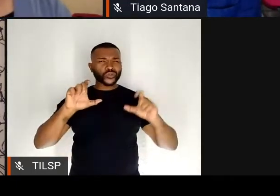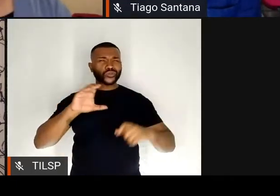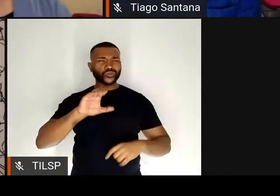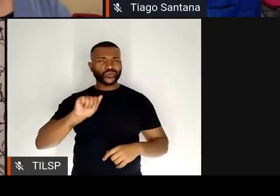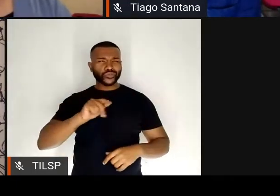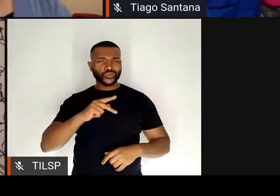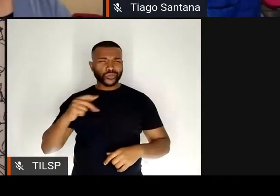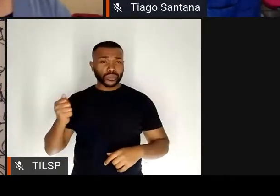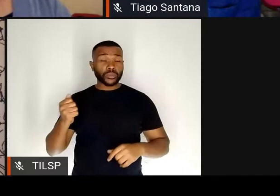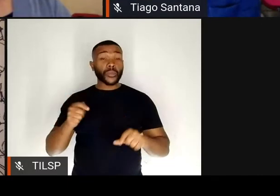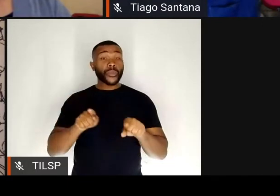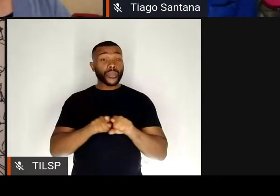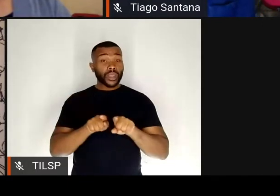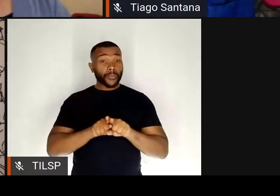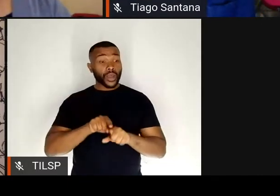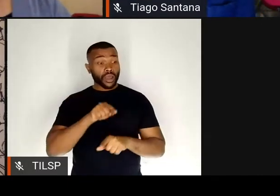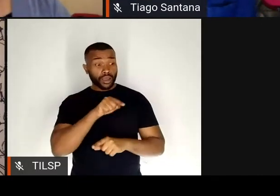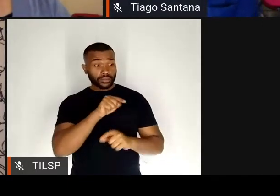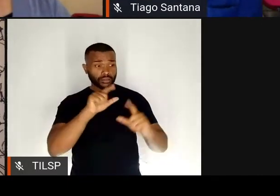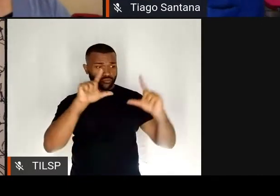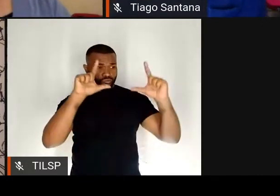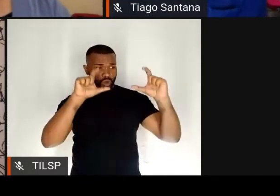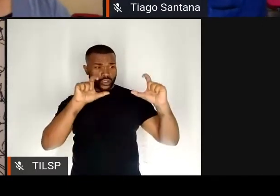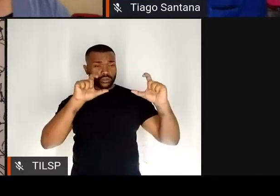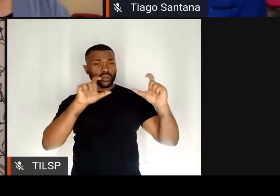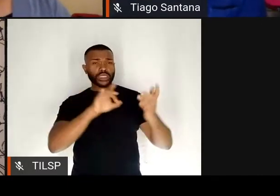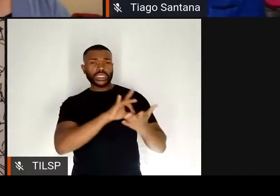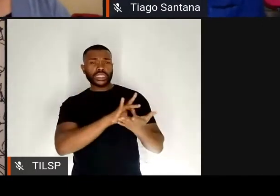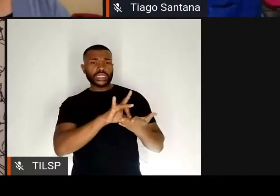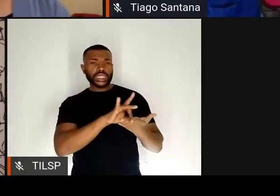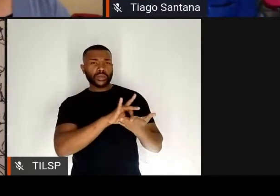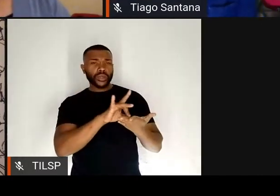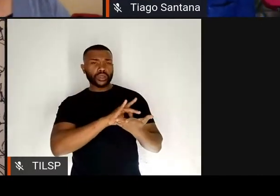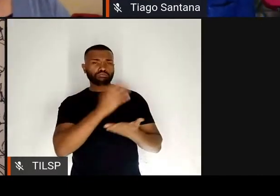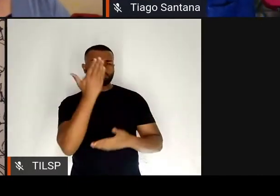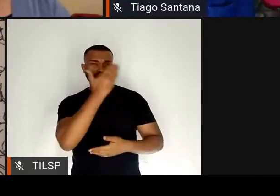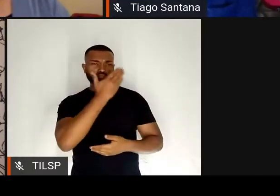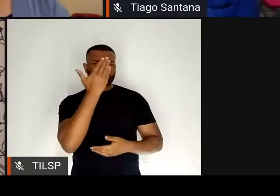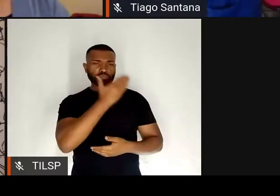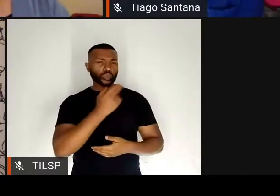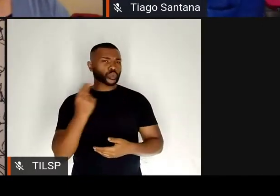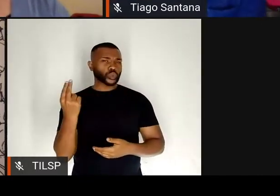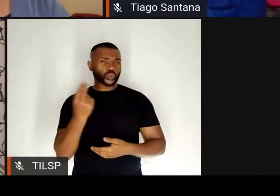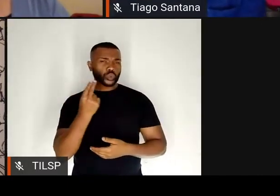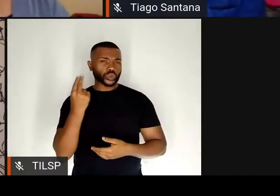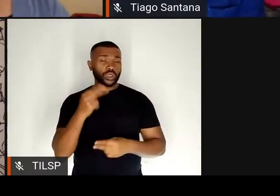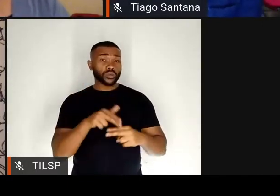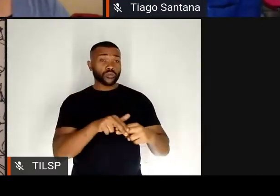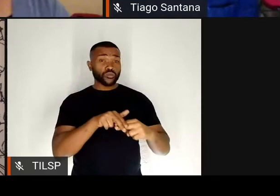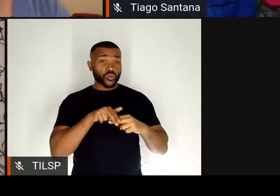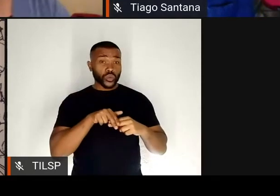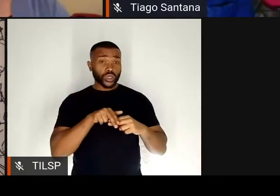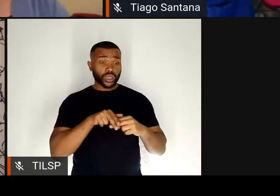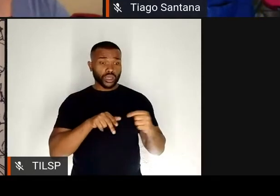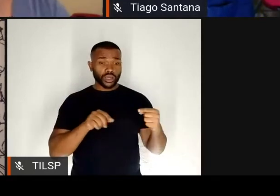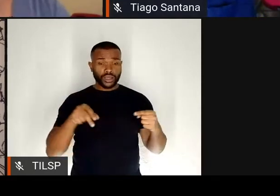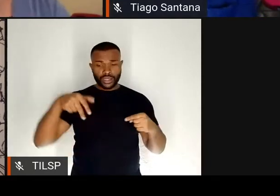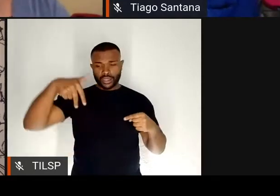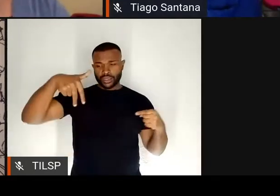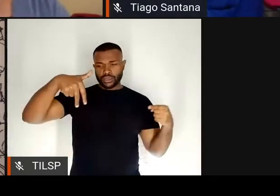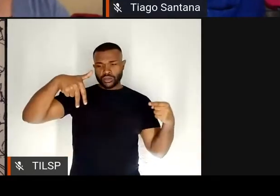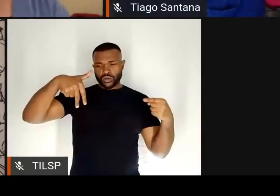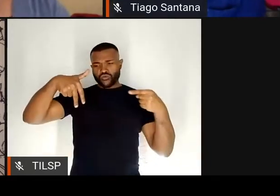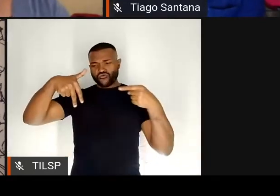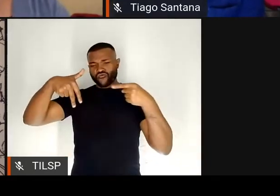em que nessa foto o inimigo é invisível, né, porque aquele que atingiu o miliciano a gente não vê, esse inimigo a